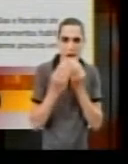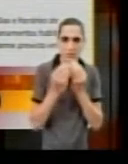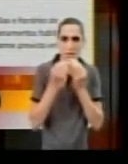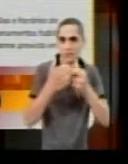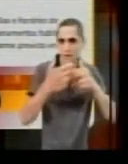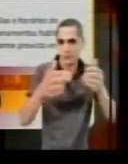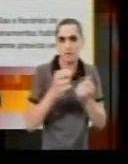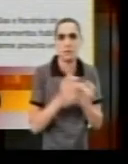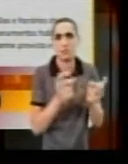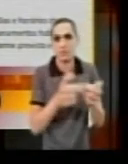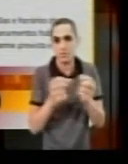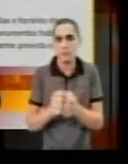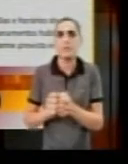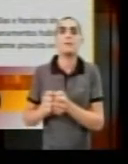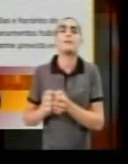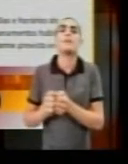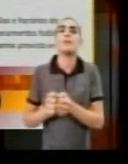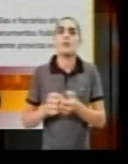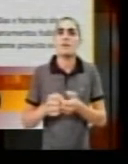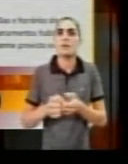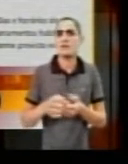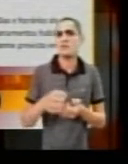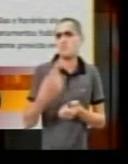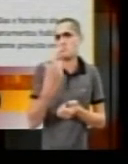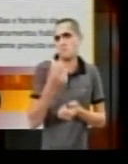meio-dia e das 16 às 20.